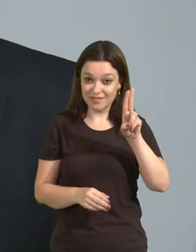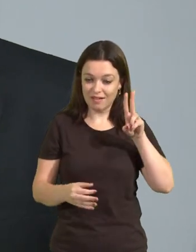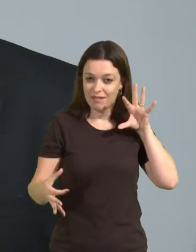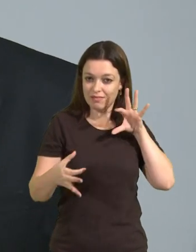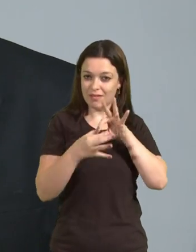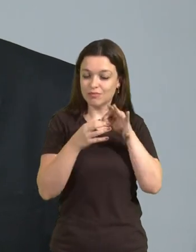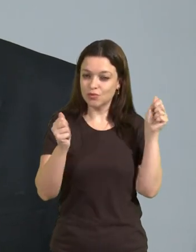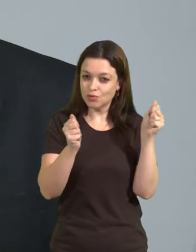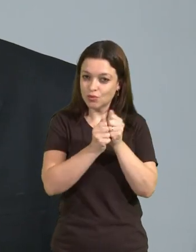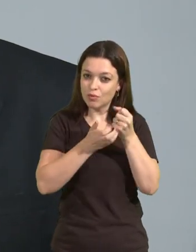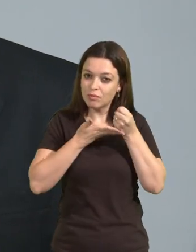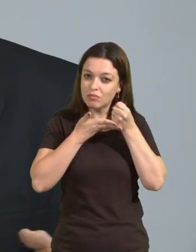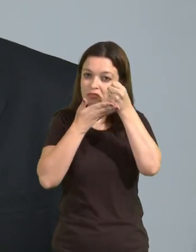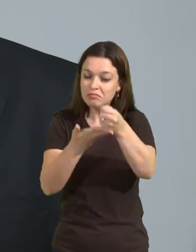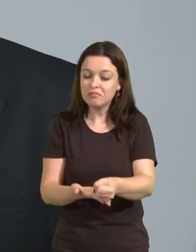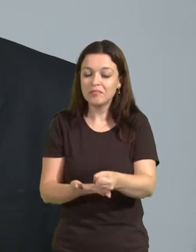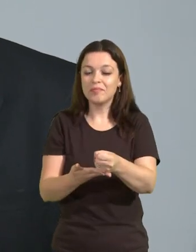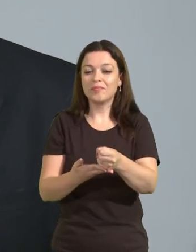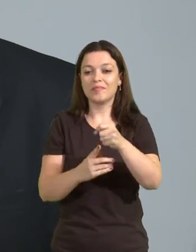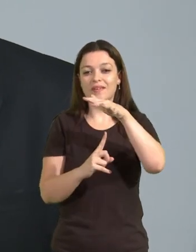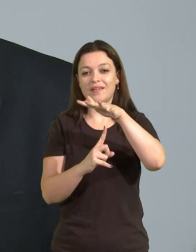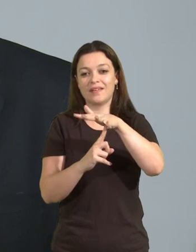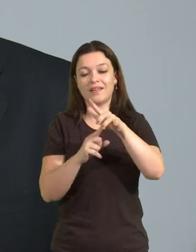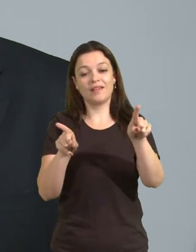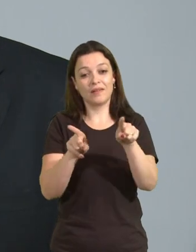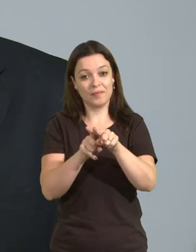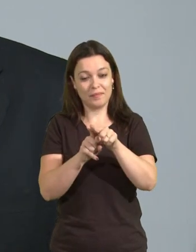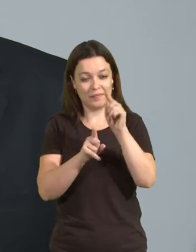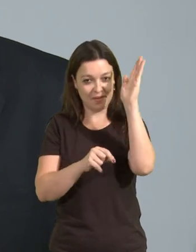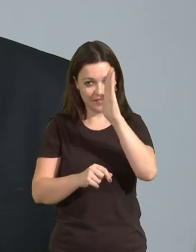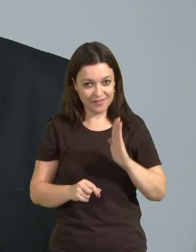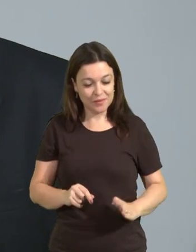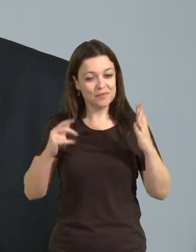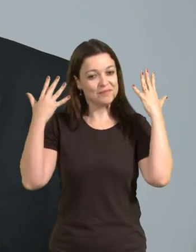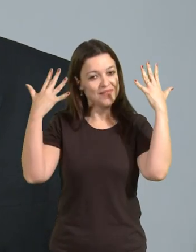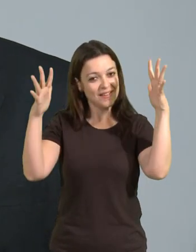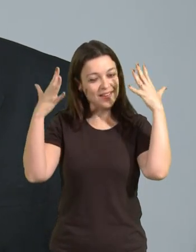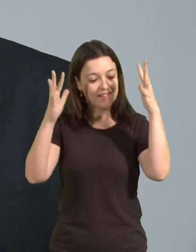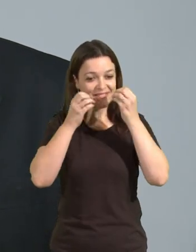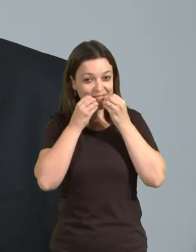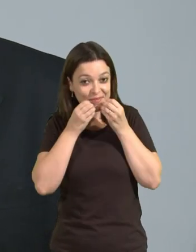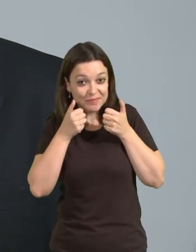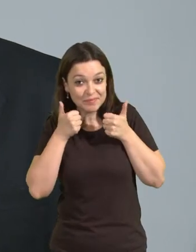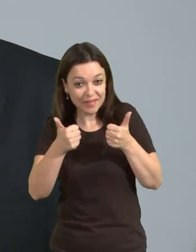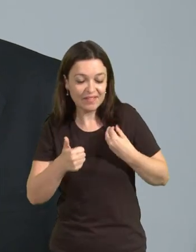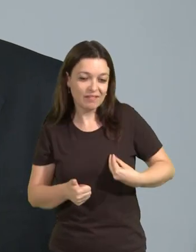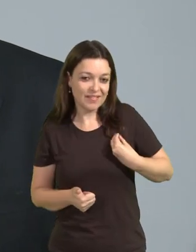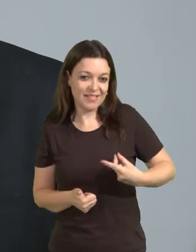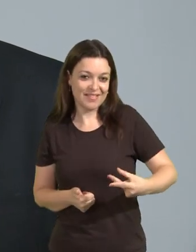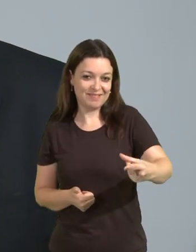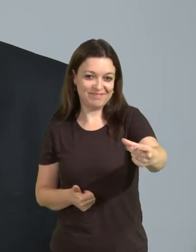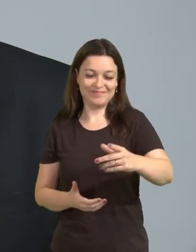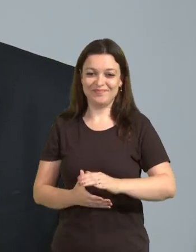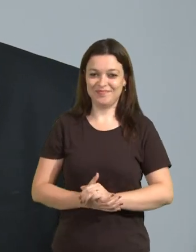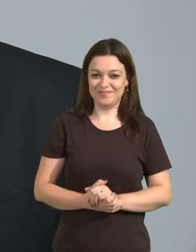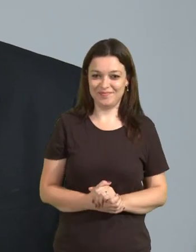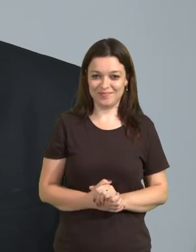a favor do Paraná e a favor do Brasil. Parabéns! Tudo de bom, vida